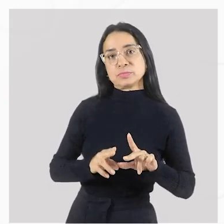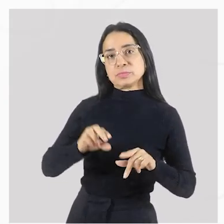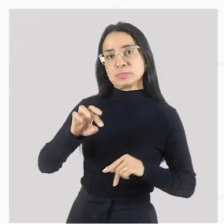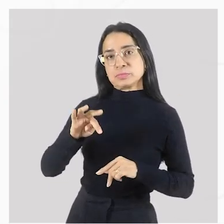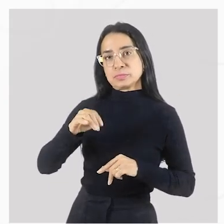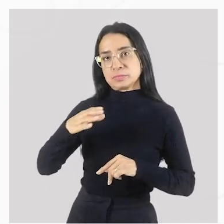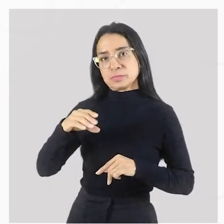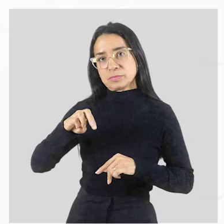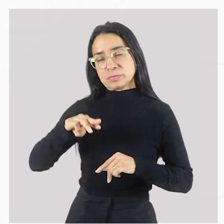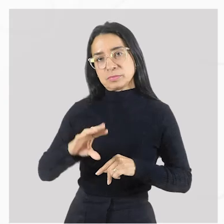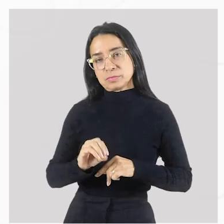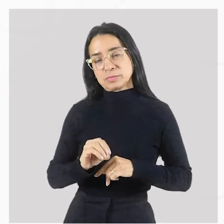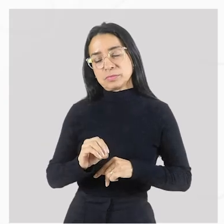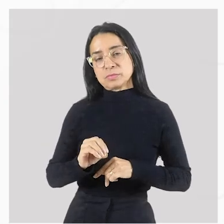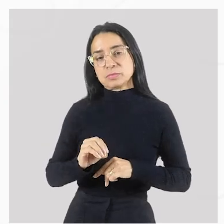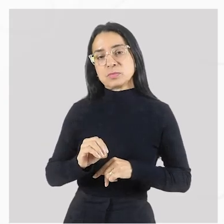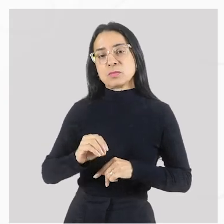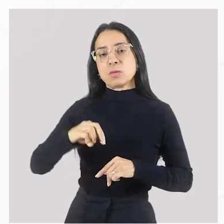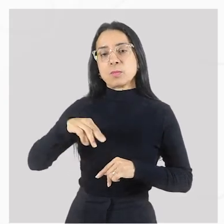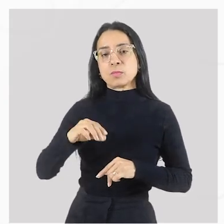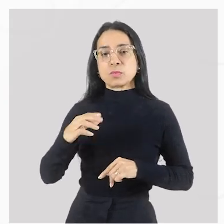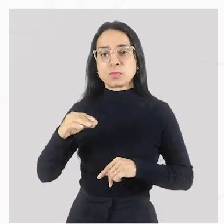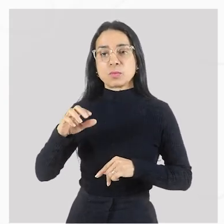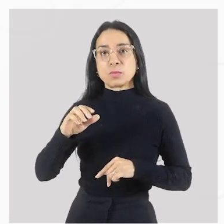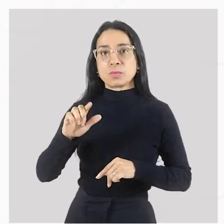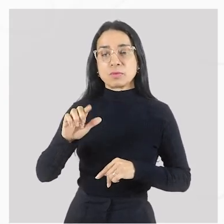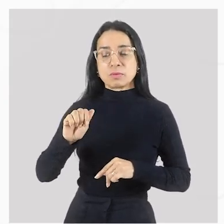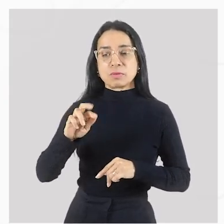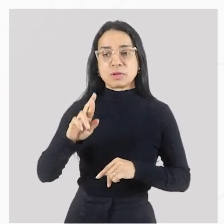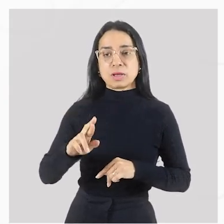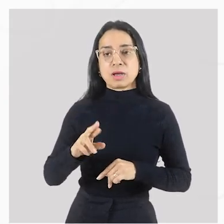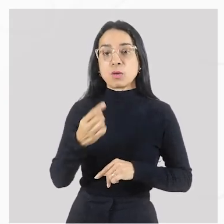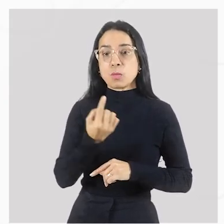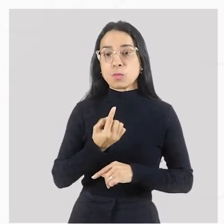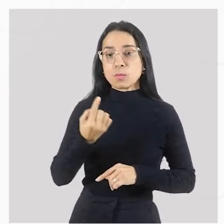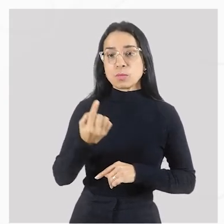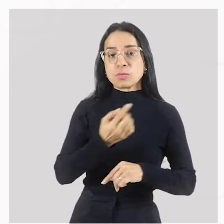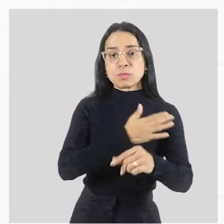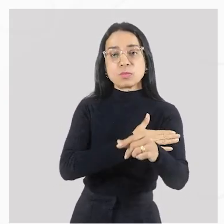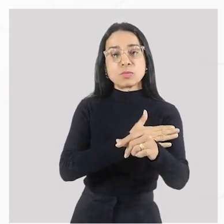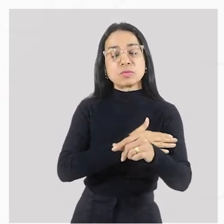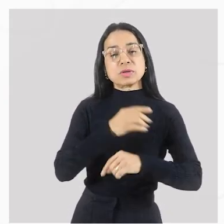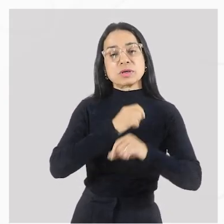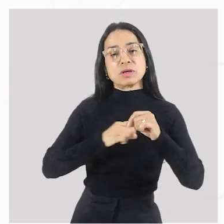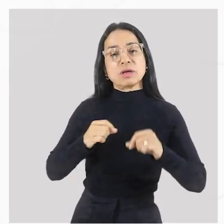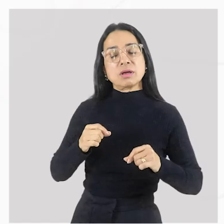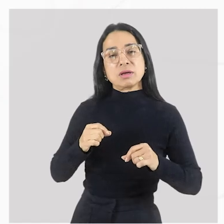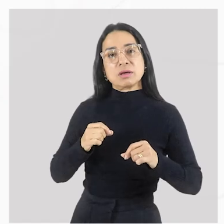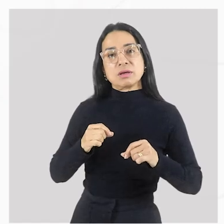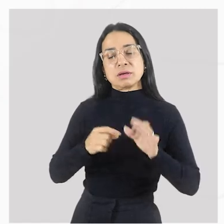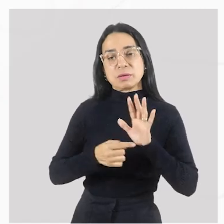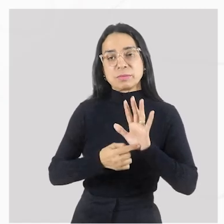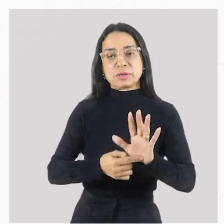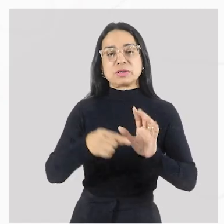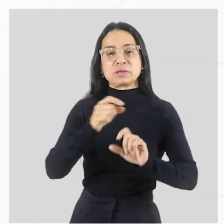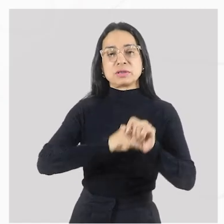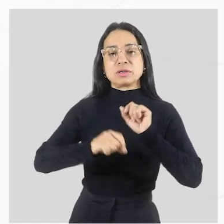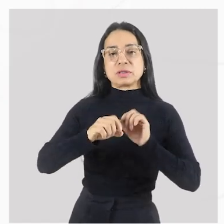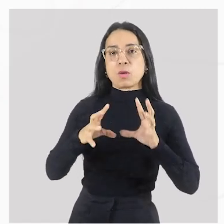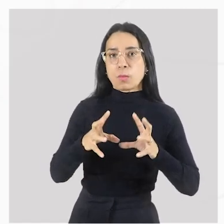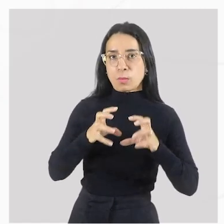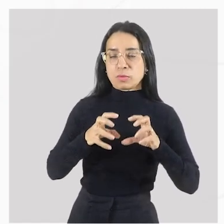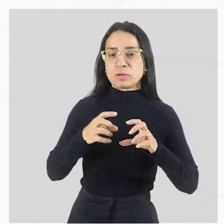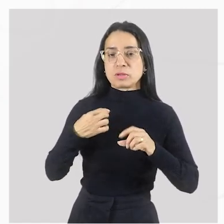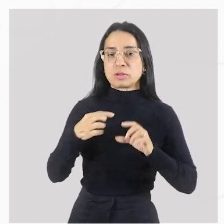muscular. O único músculo que apresenta contração voluntária é o tipo letra A,